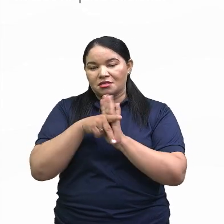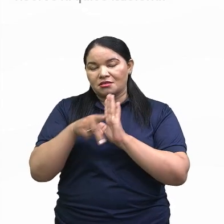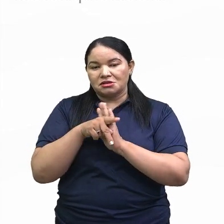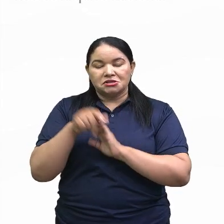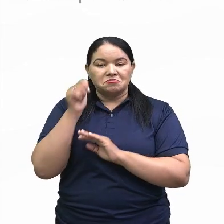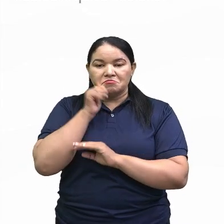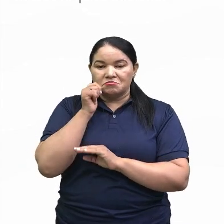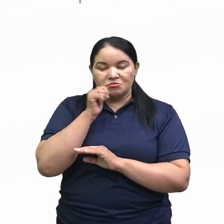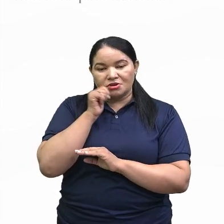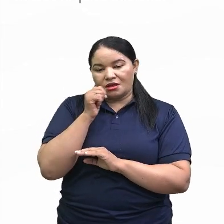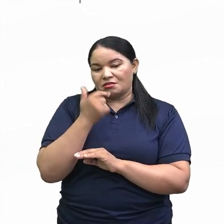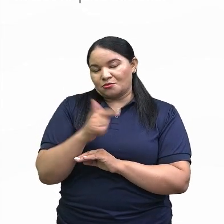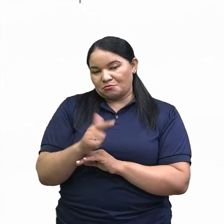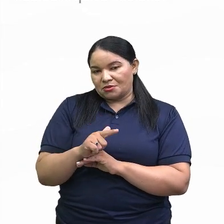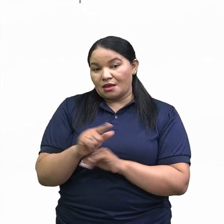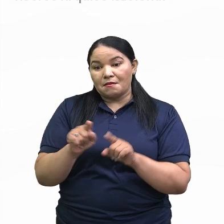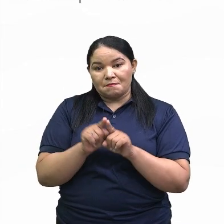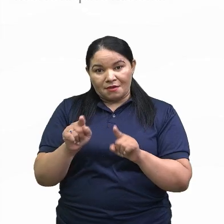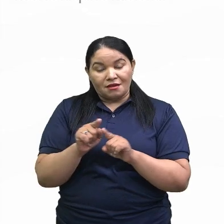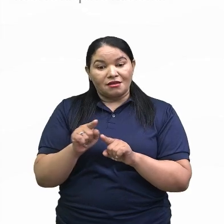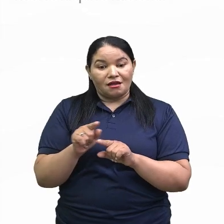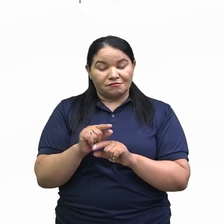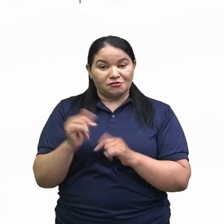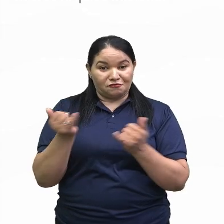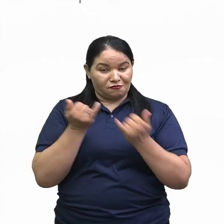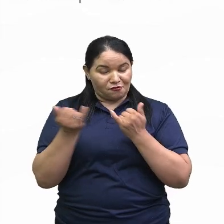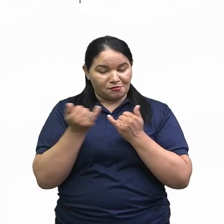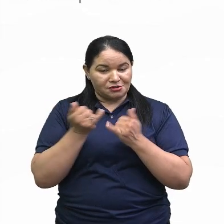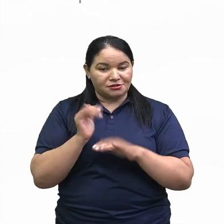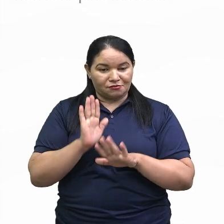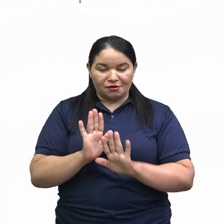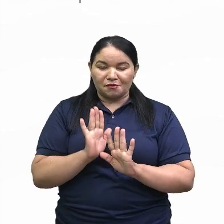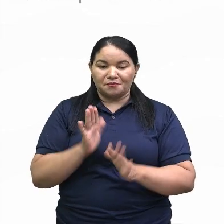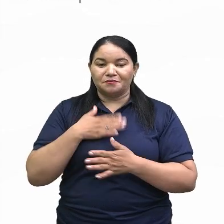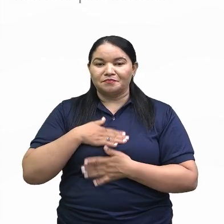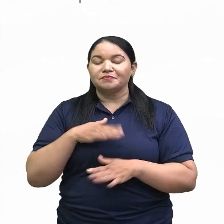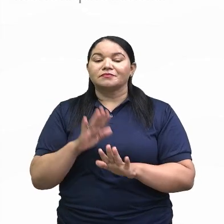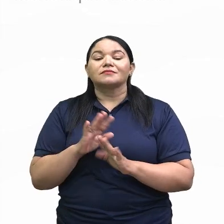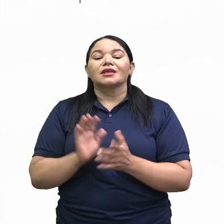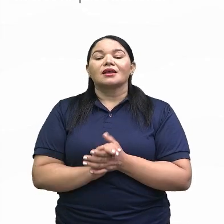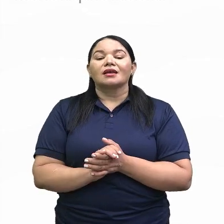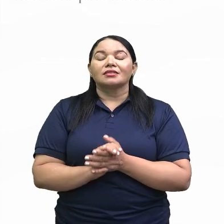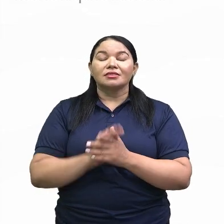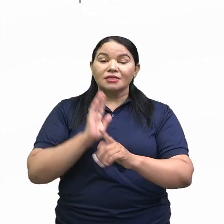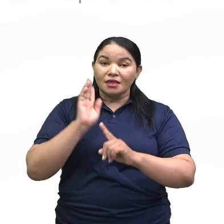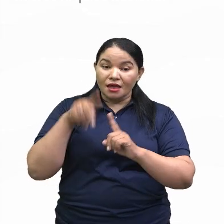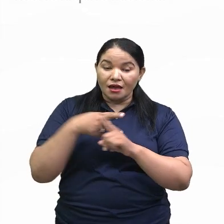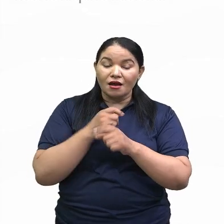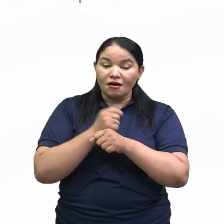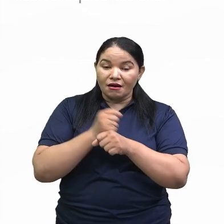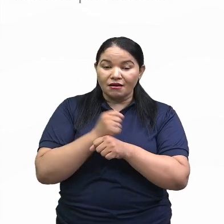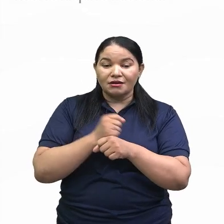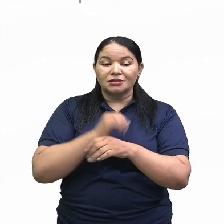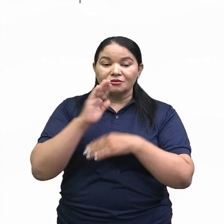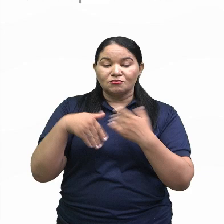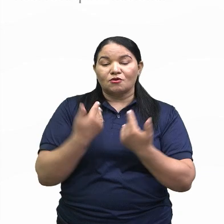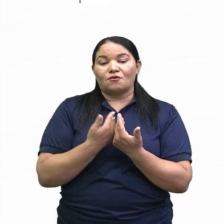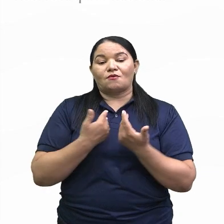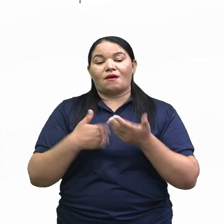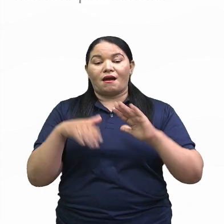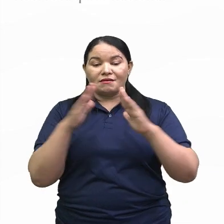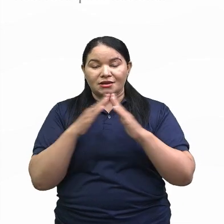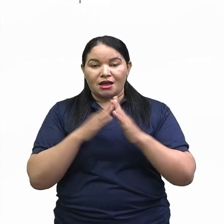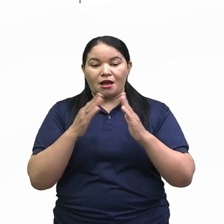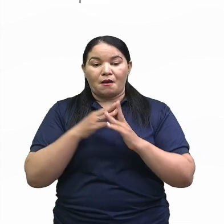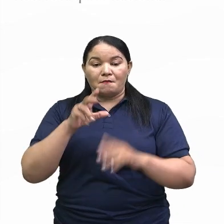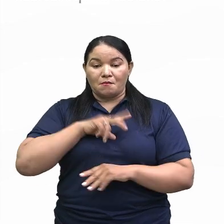para mulheres. Eu vou já falar dessa informação, mas vamos continuar. Anos depois, morou em Portugal e casou-se